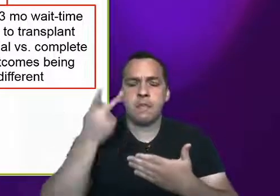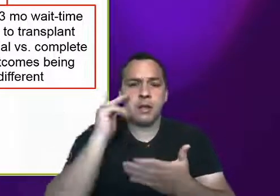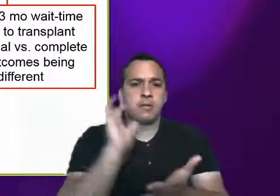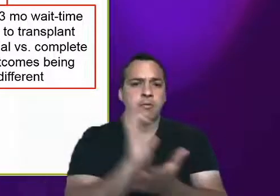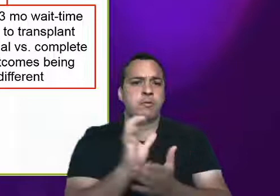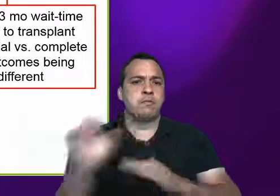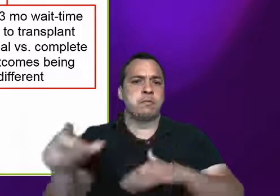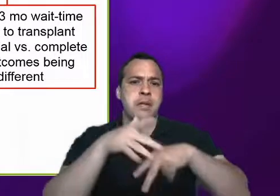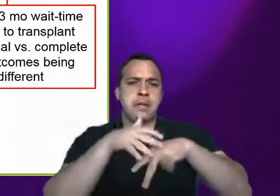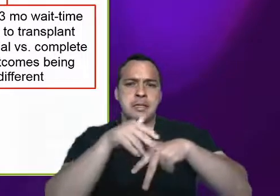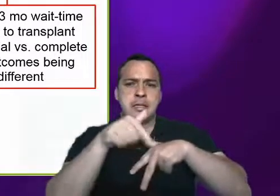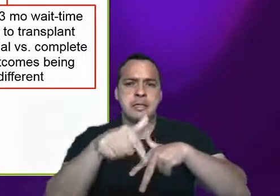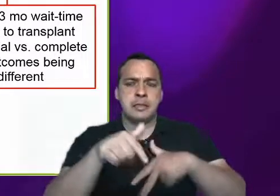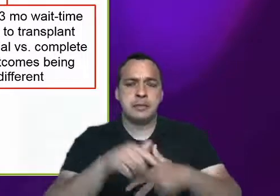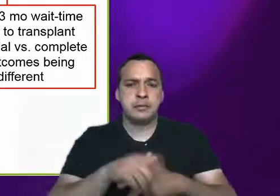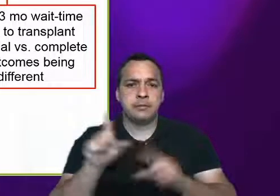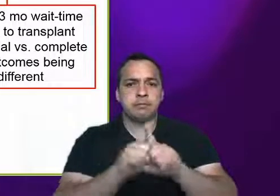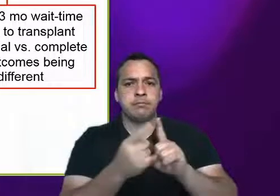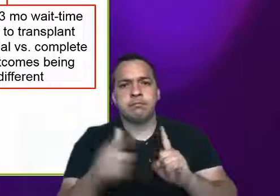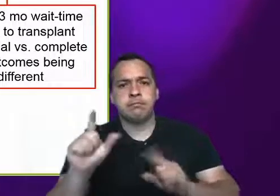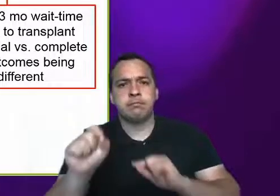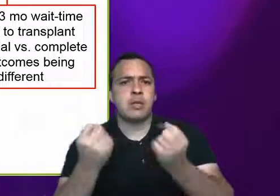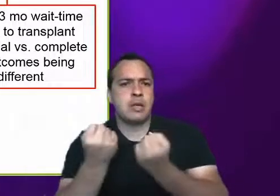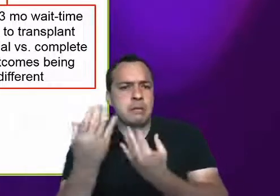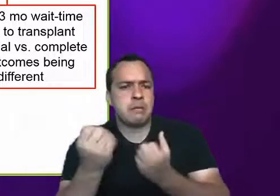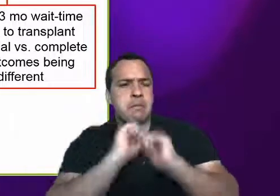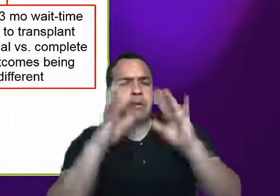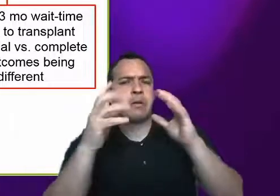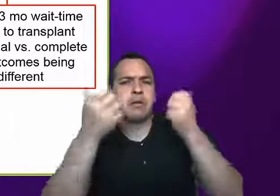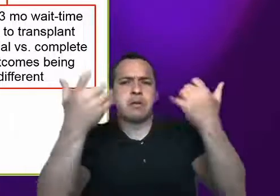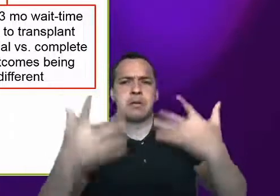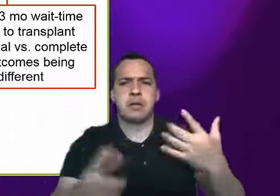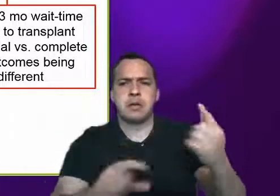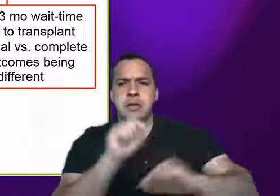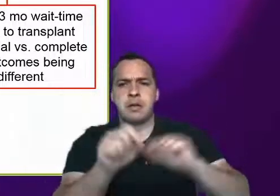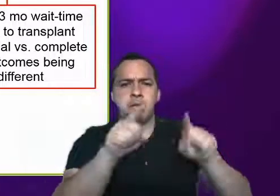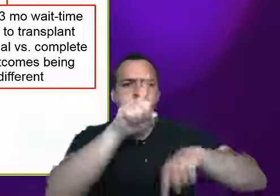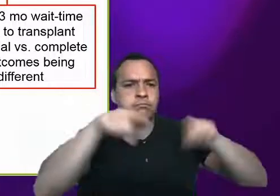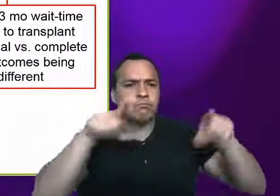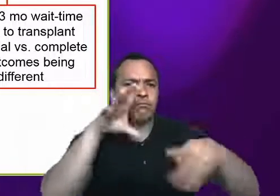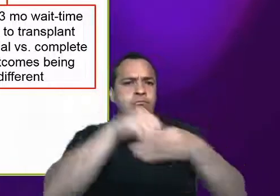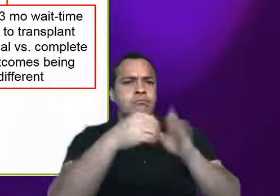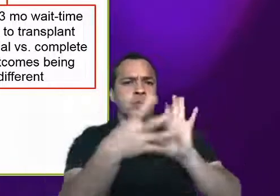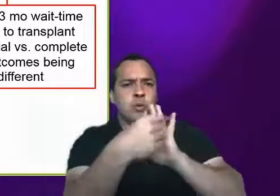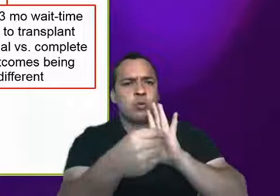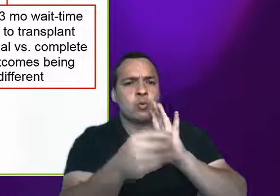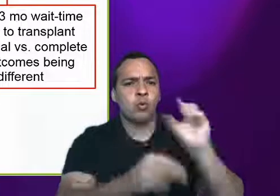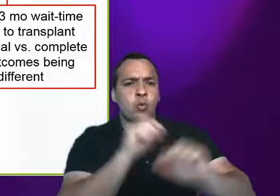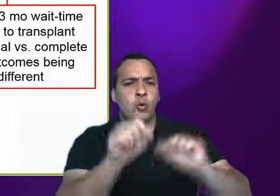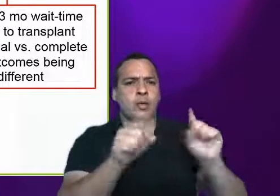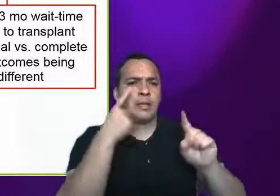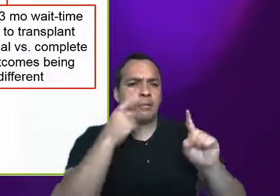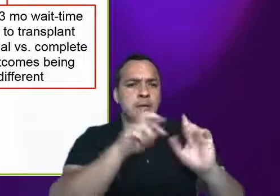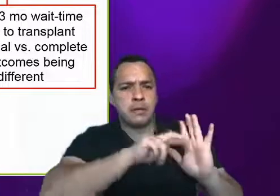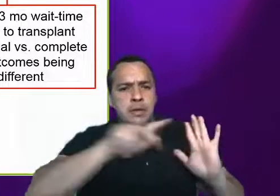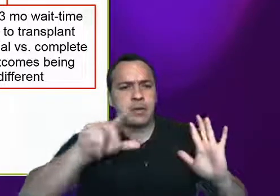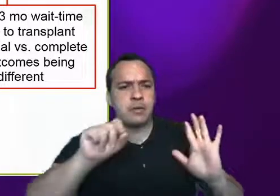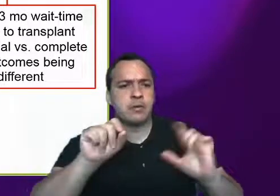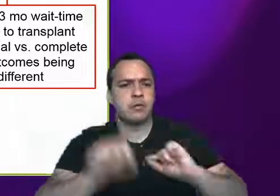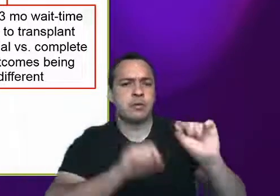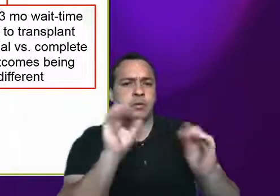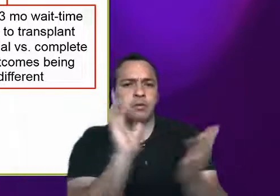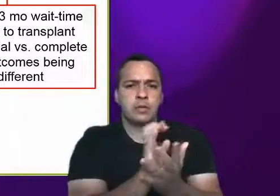vemos a diferença da sobrevida desses pacientes. E outro dado interessante nessa variável e no modelo multivariado,